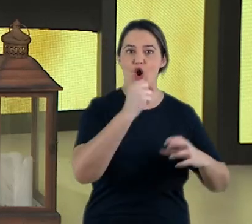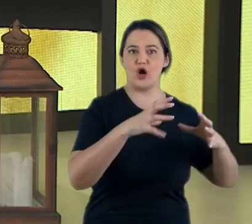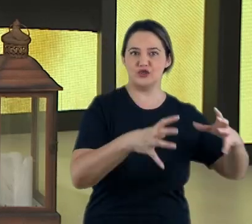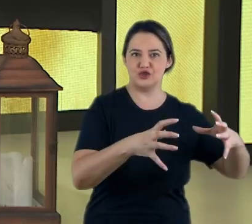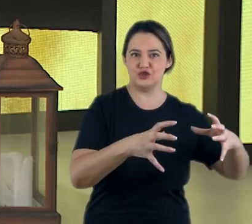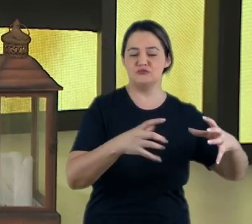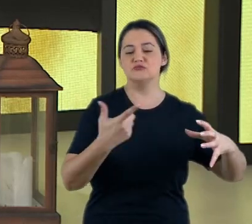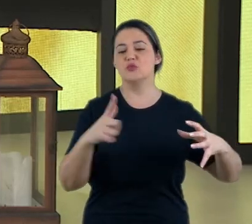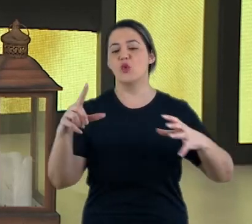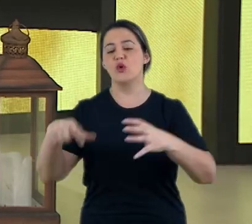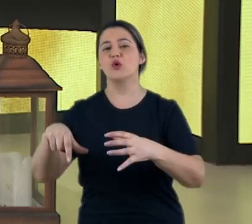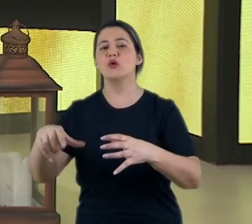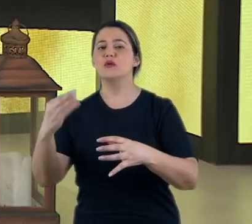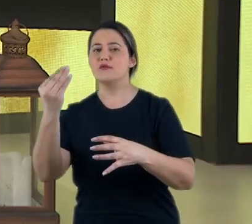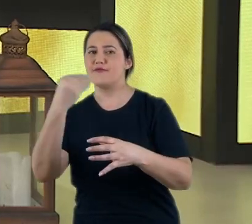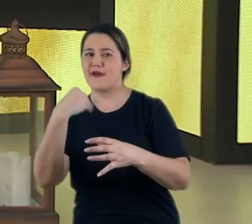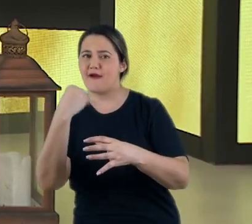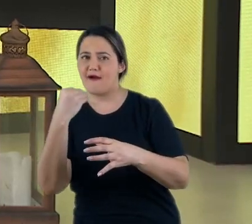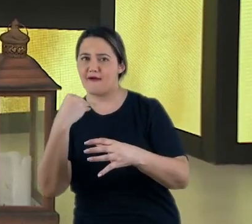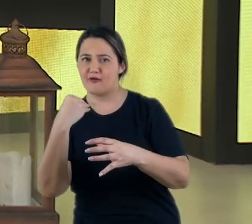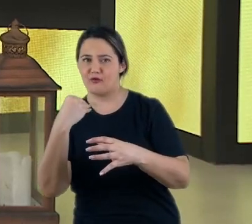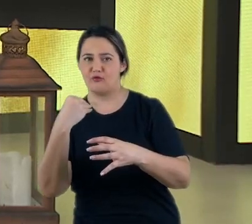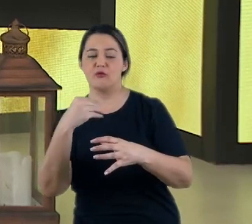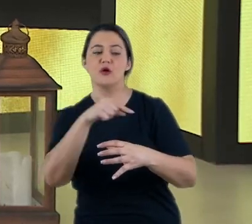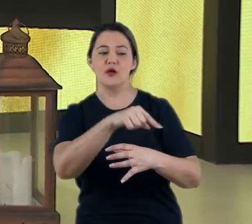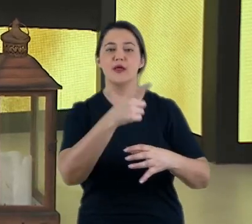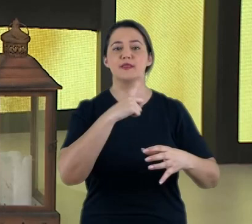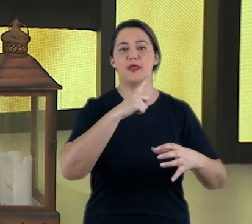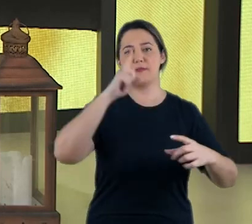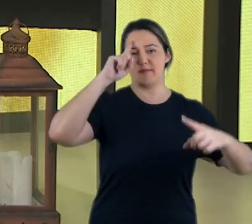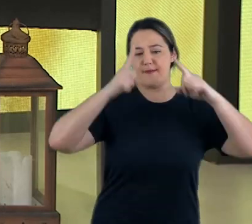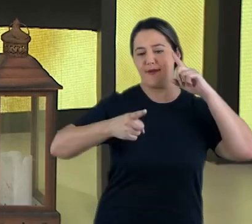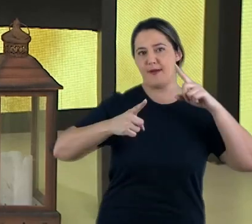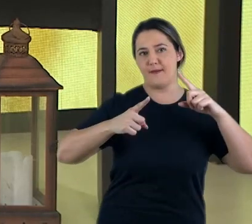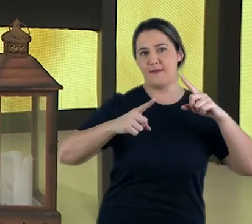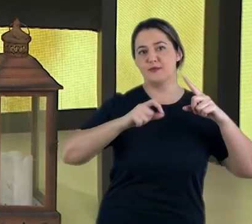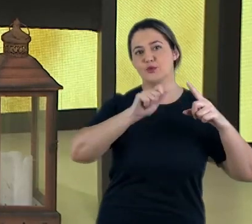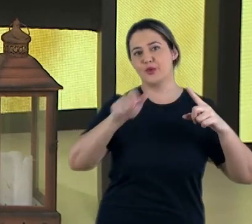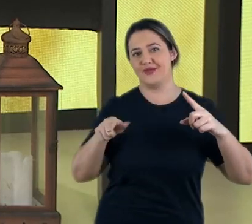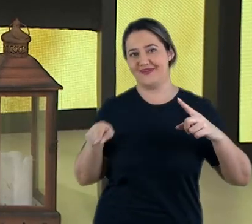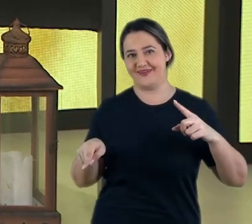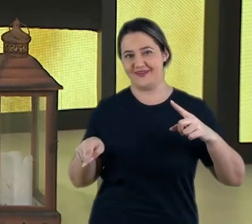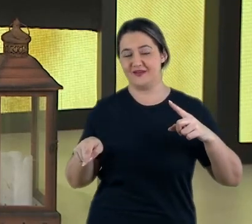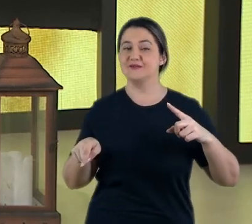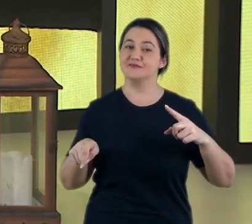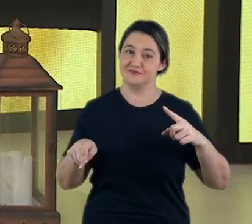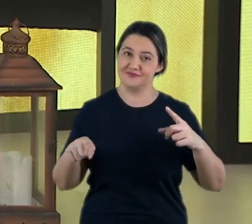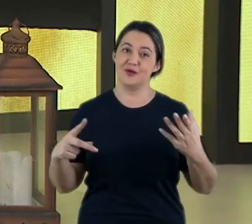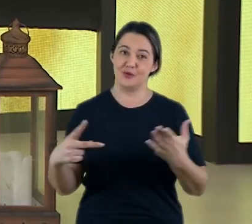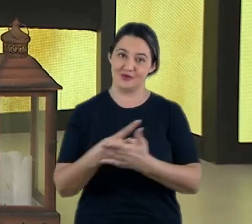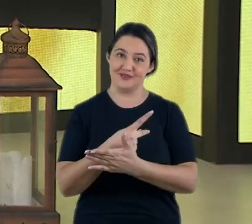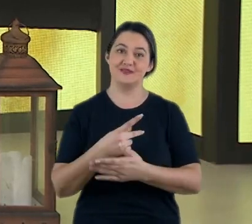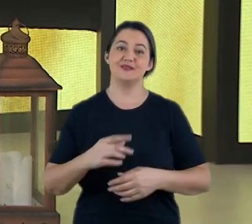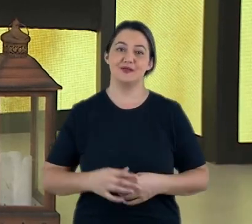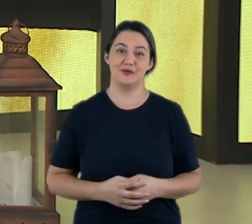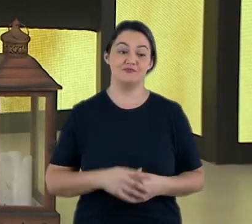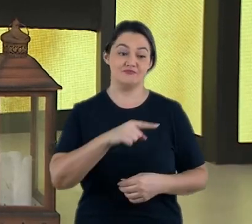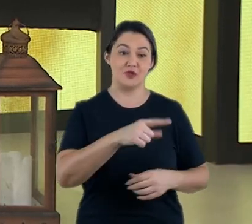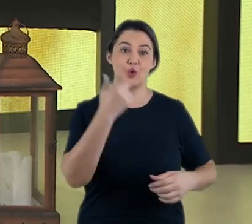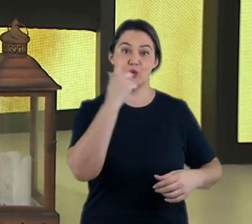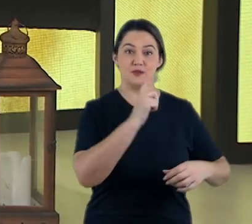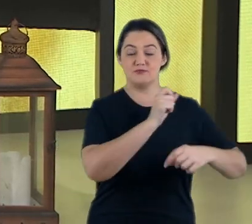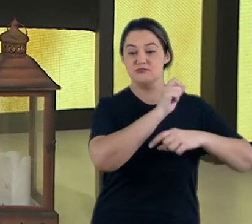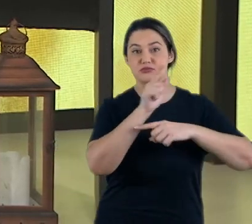mais enfraquecido, ou seja, que uma parte teria proeminência sobre a outra. E este foi o caso com o império